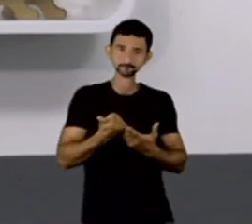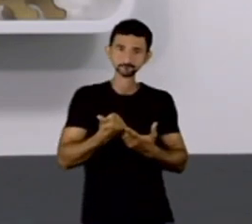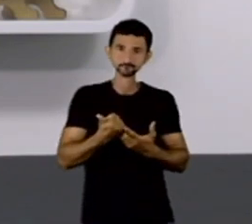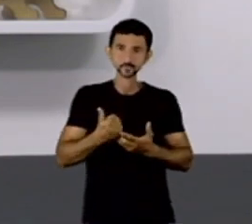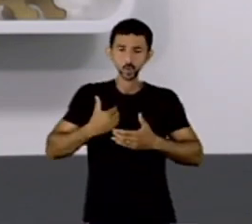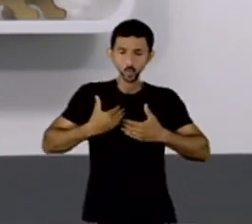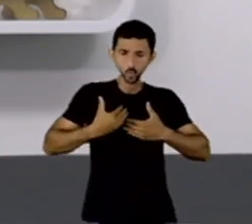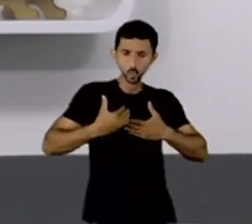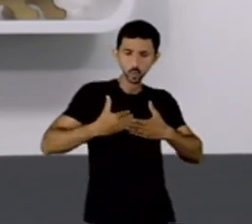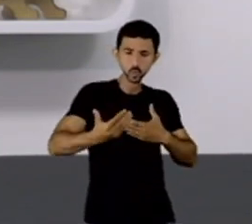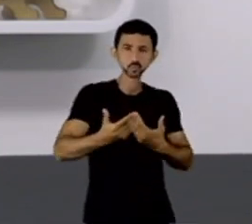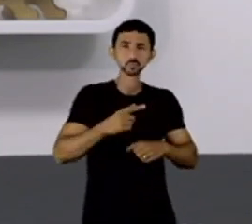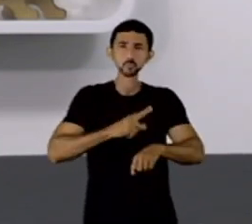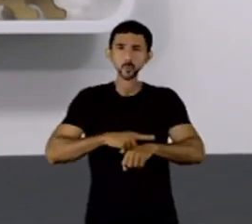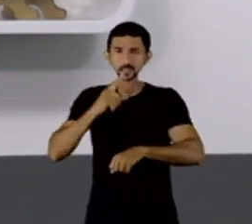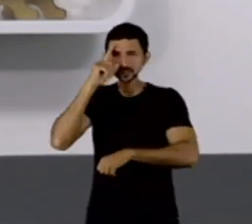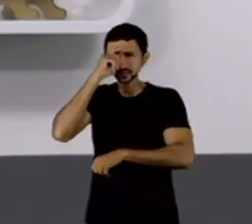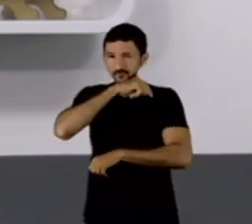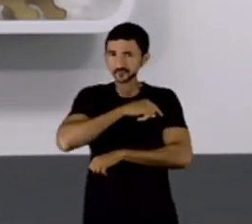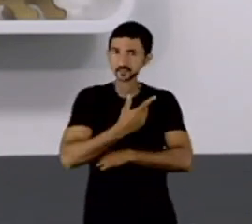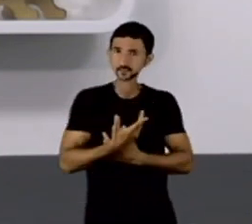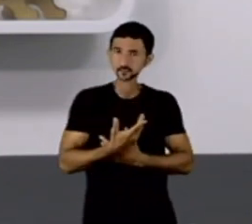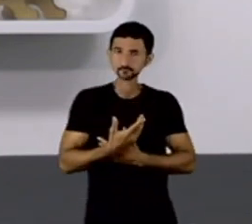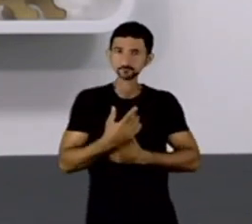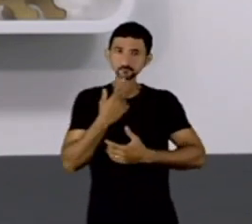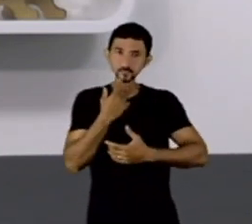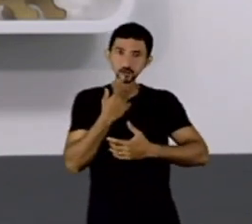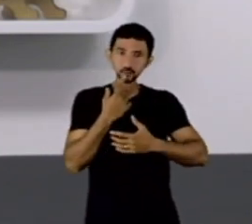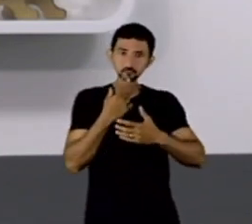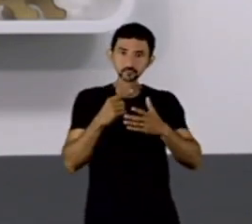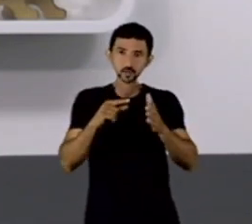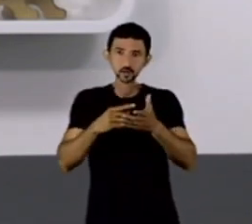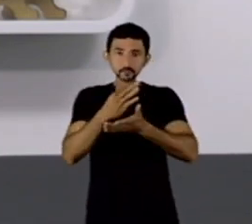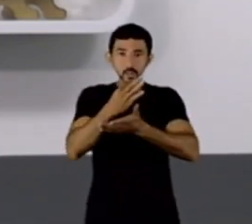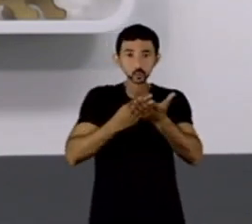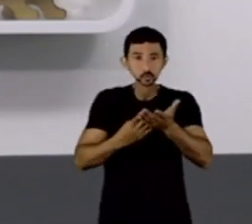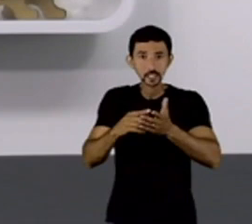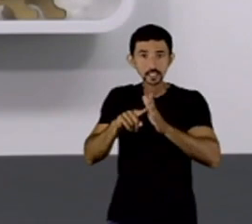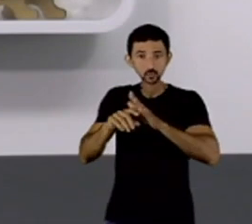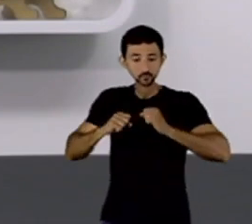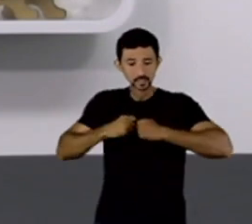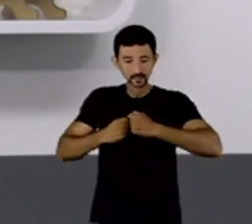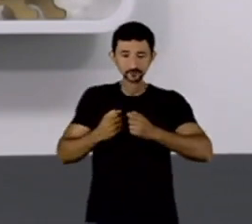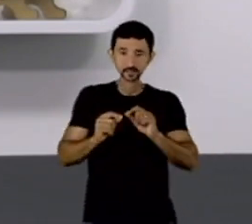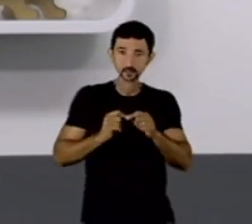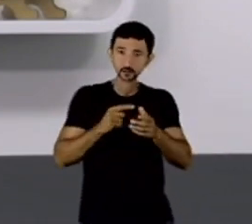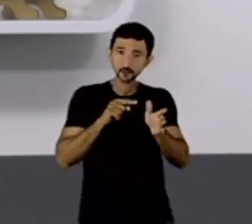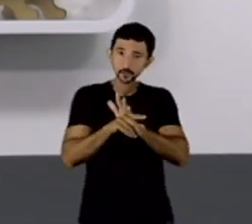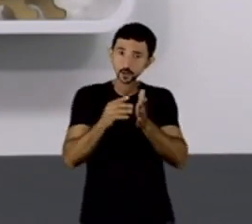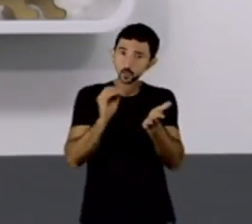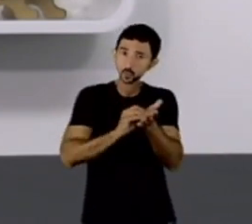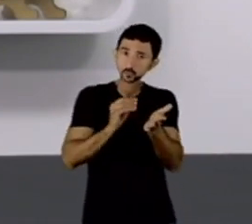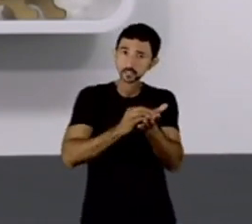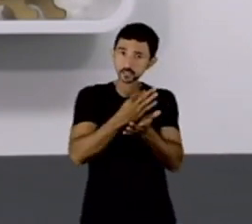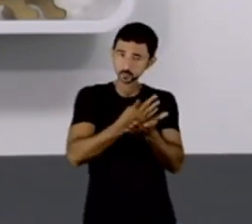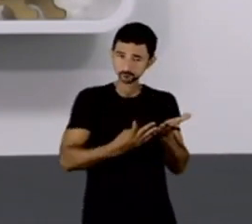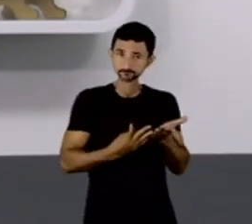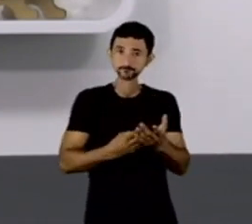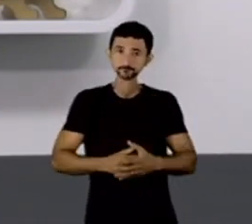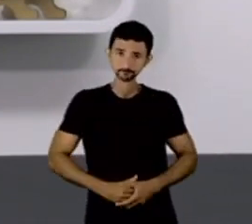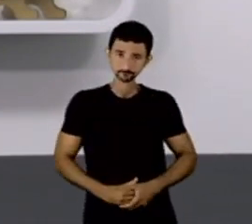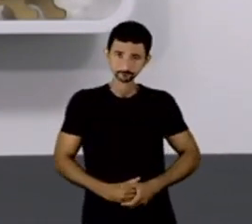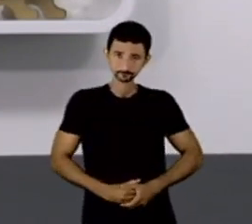nós passássemos, porque essa é a linha de argumento, de defesa de argumento que é utilizada no